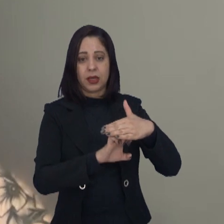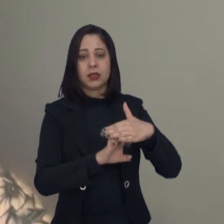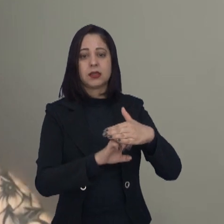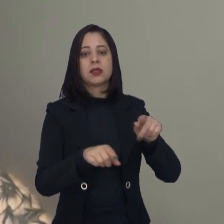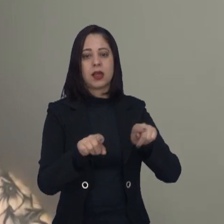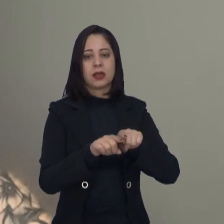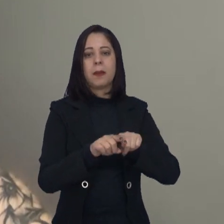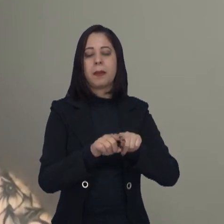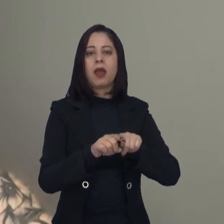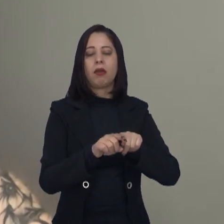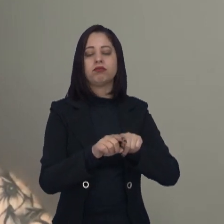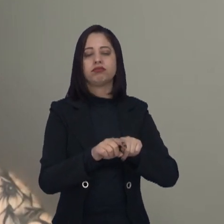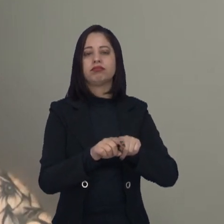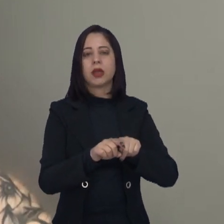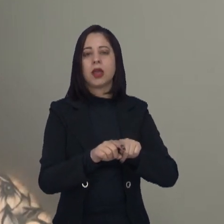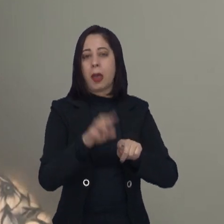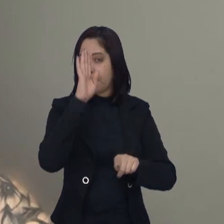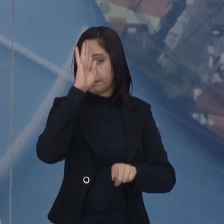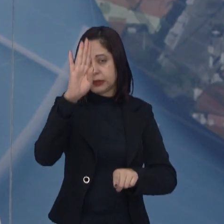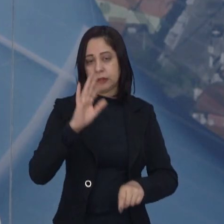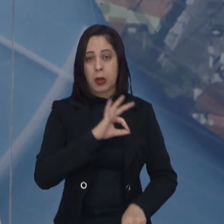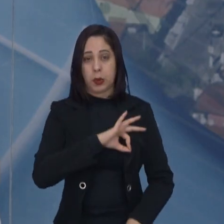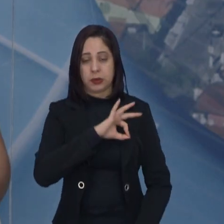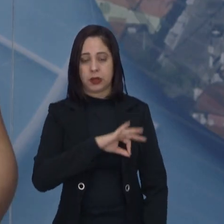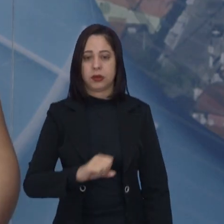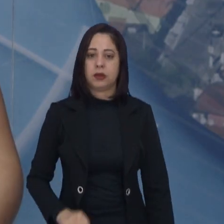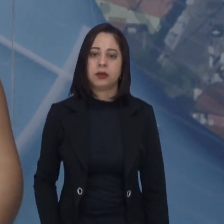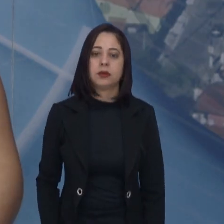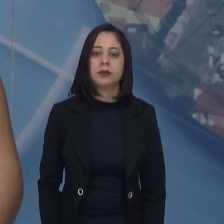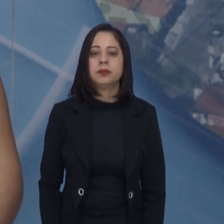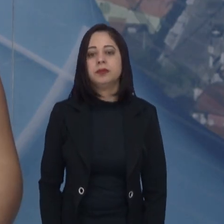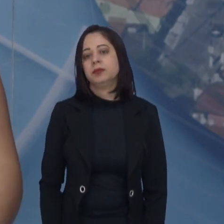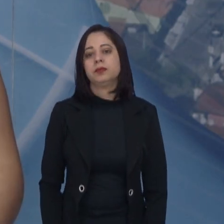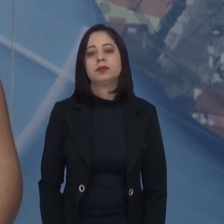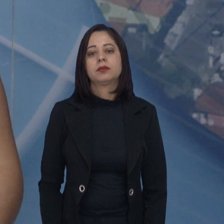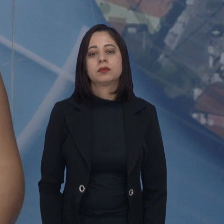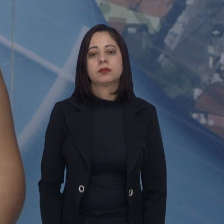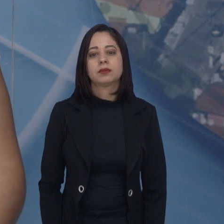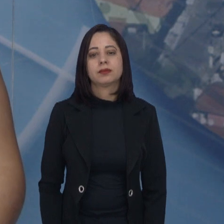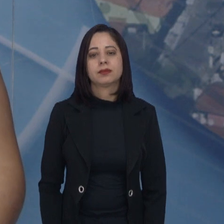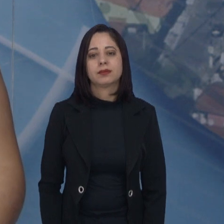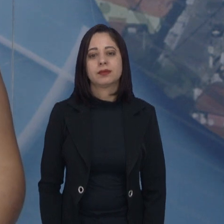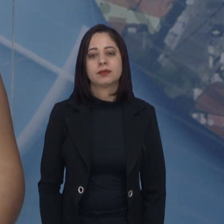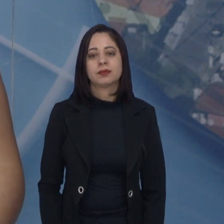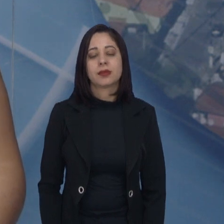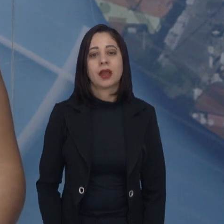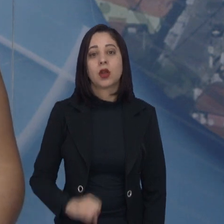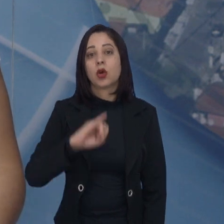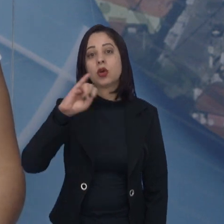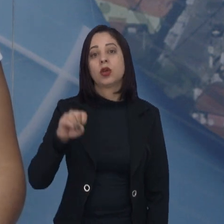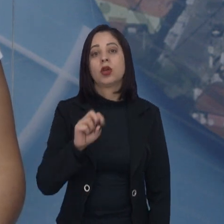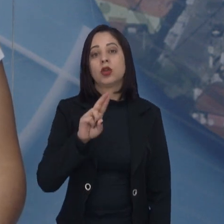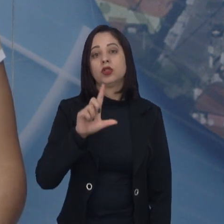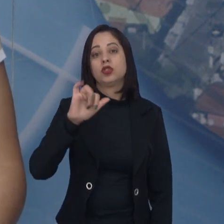são o principal sustento de verdade. Interessante. Eu quero repercutir com as duas, vou começar com a Júlia, que já está falando